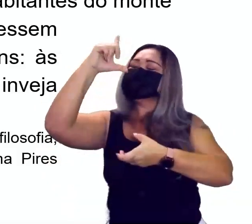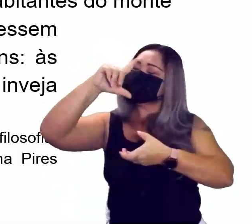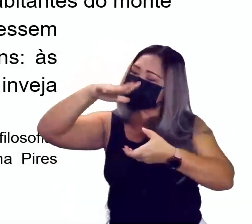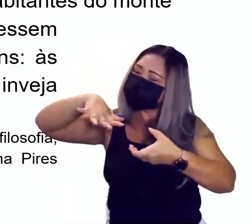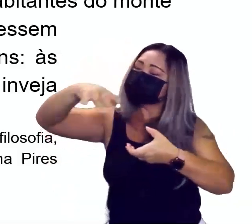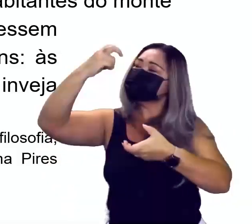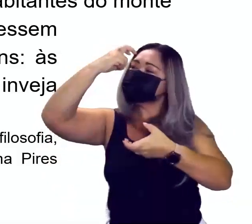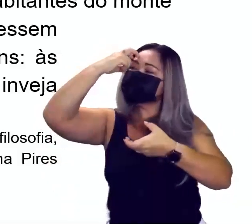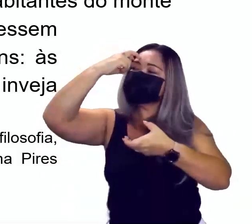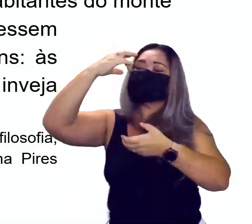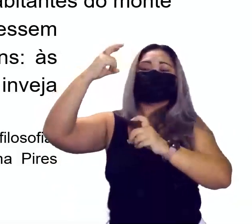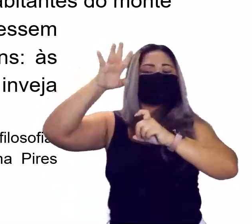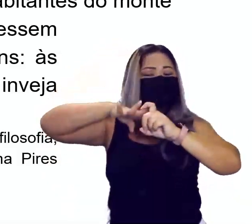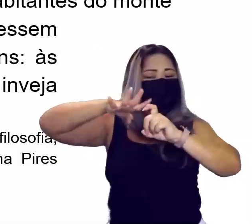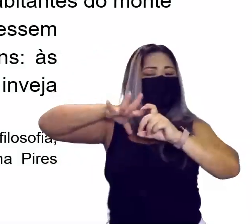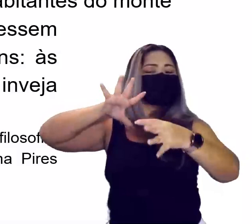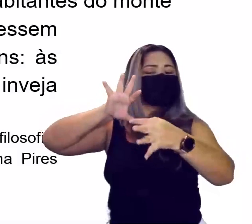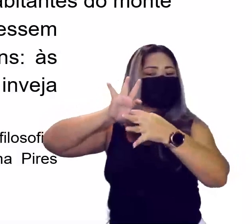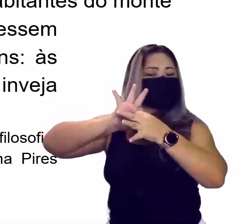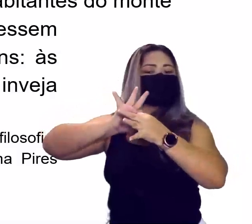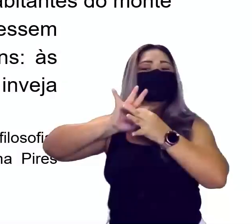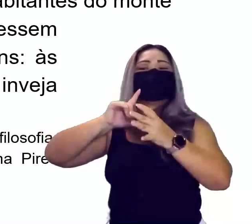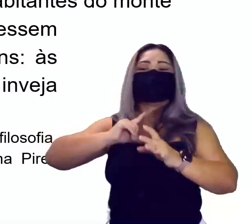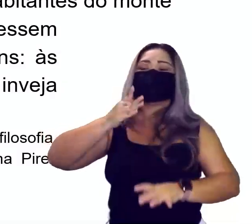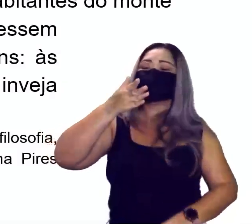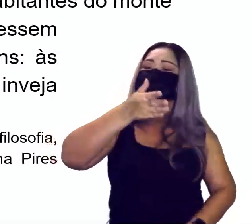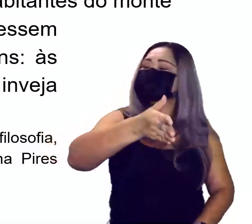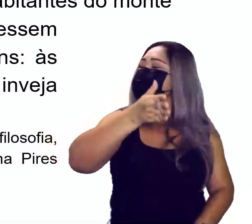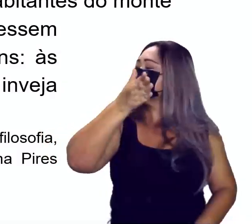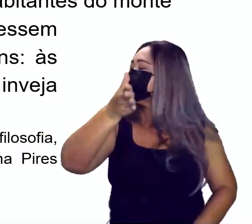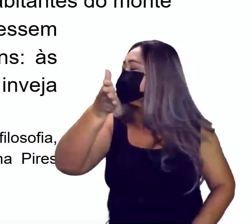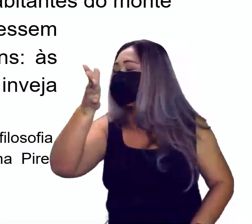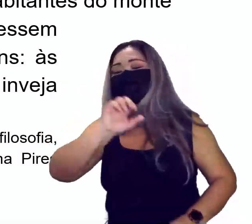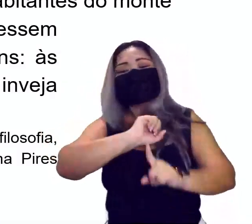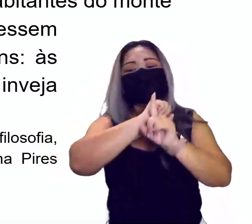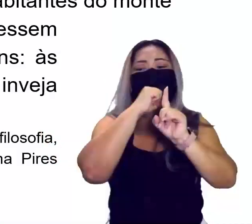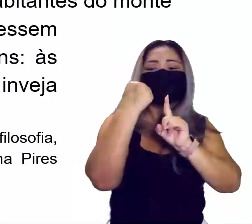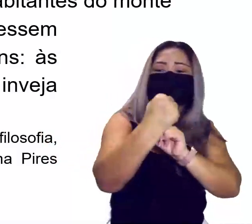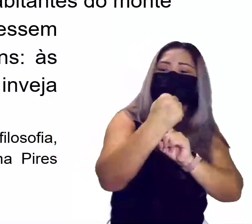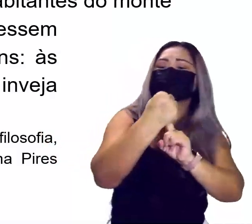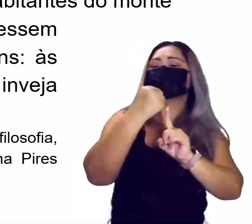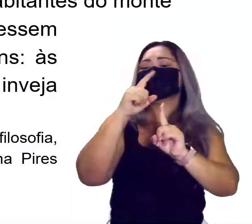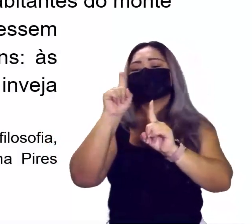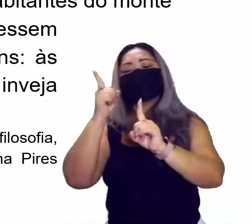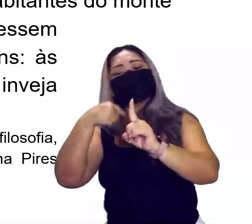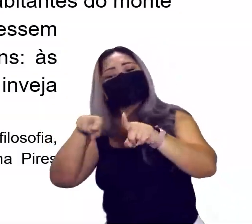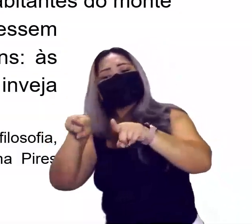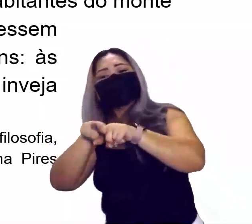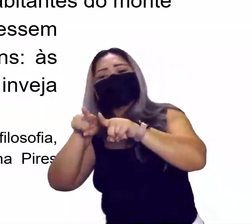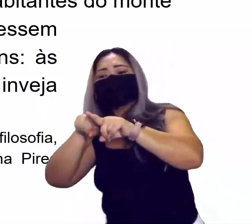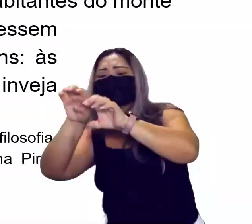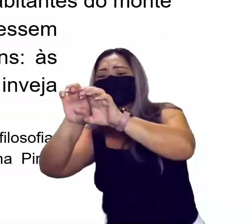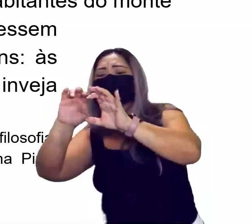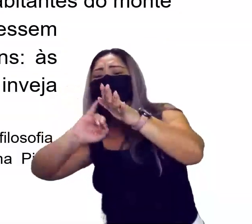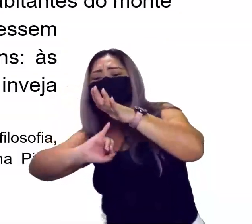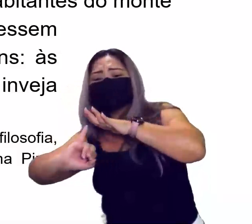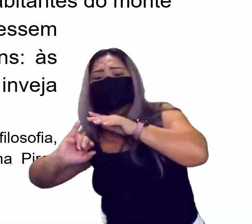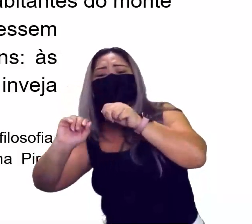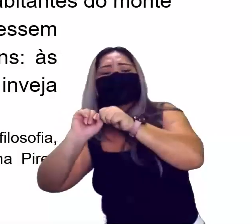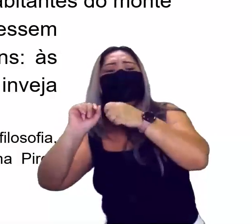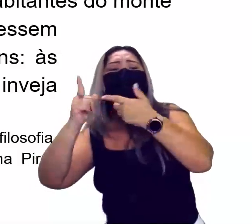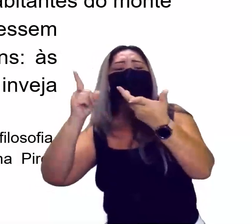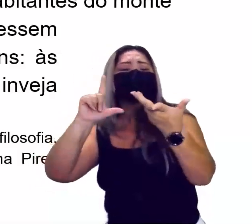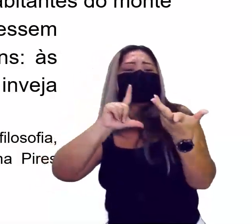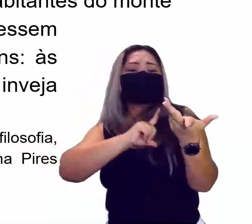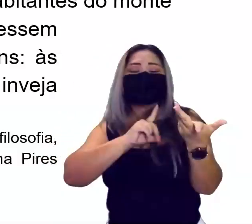meio, permeando, né? Andando todos os seguintes segmentos sociais e suas instituições. Então